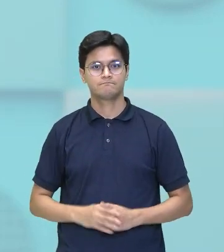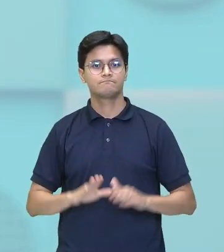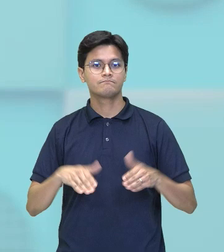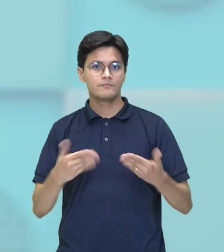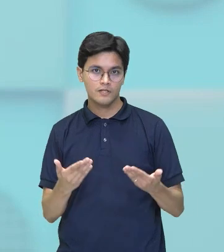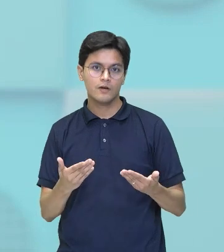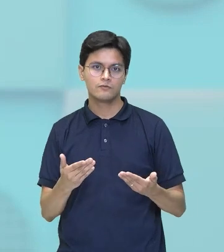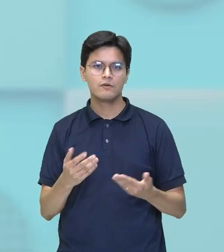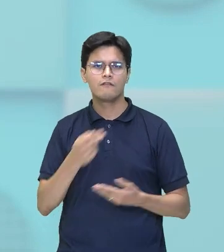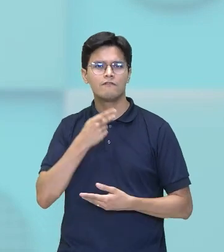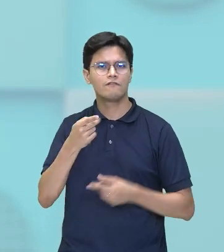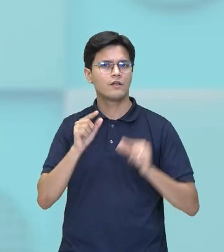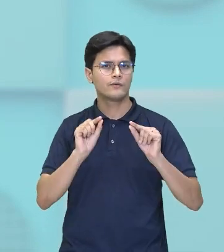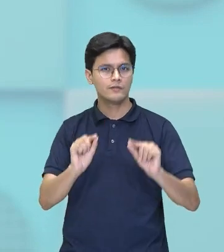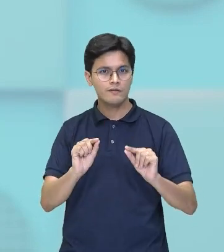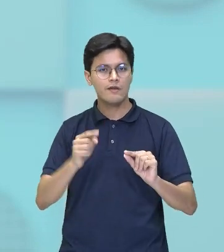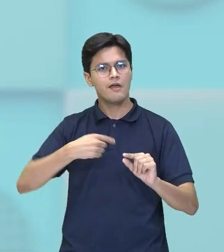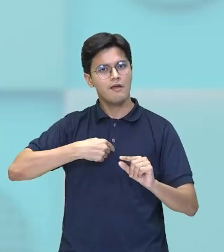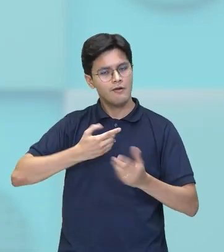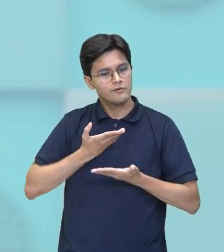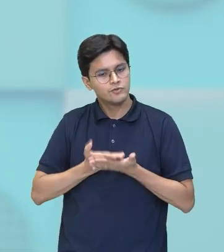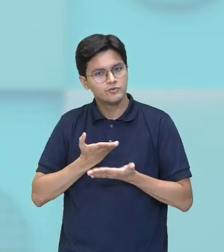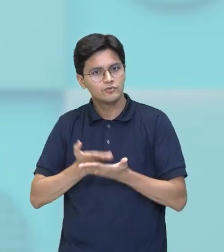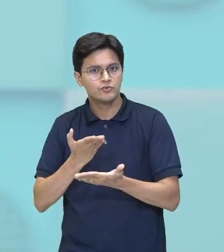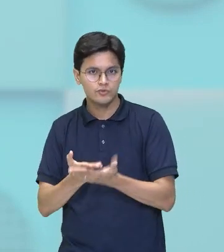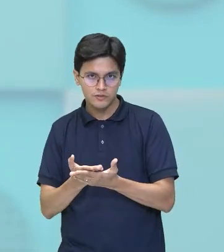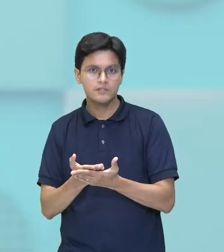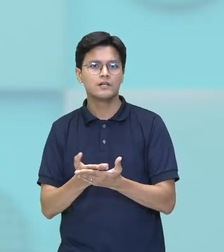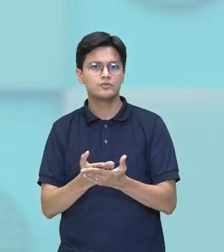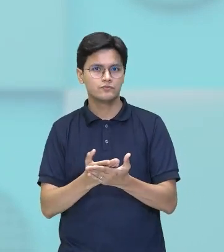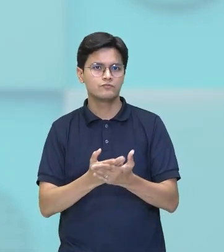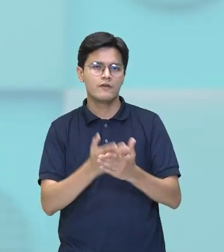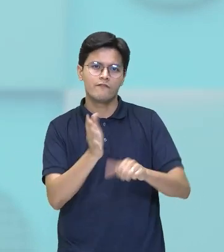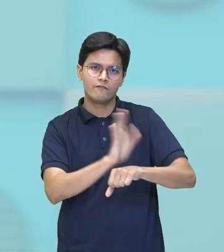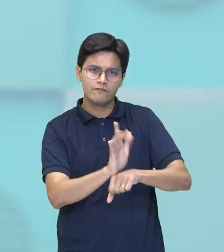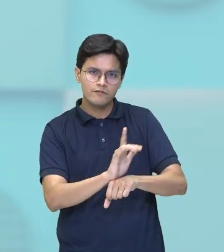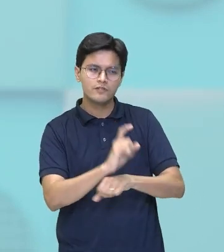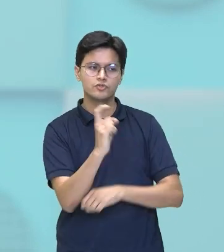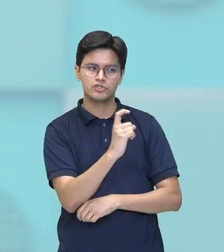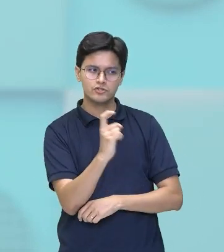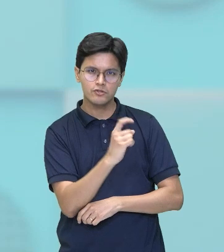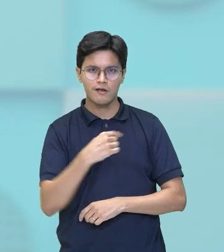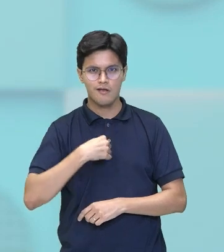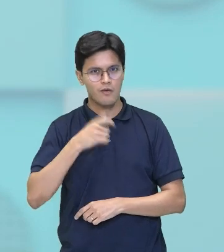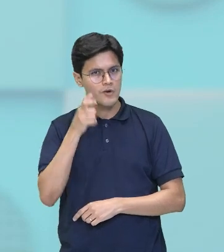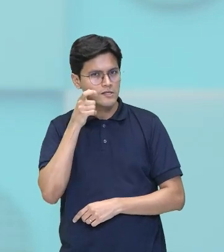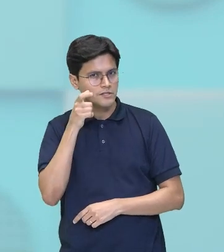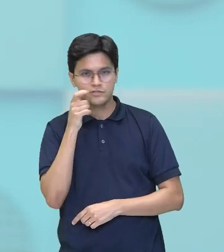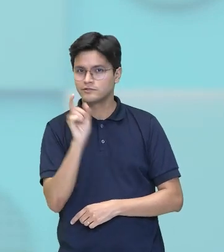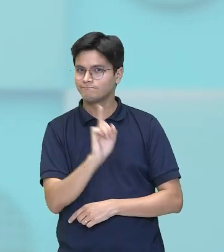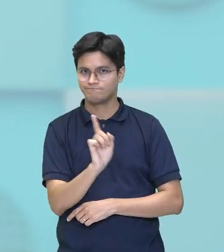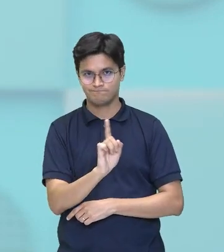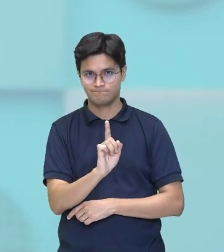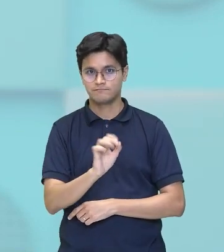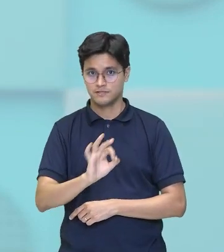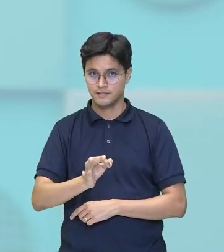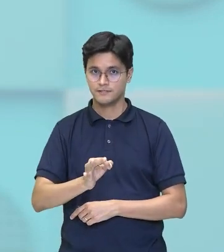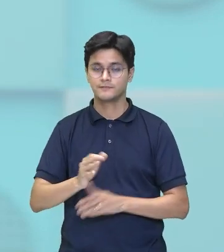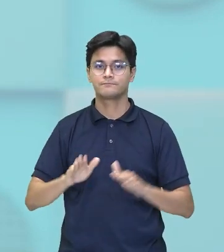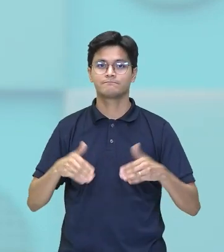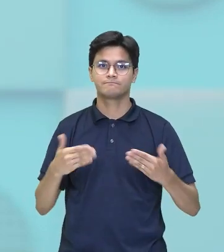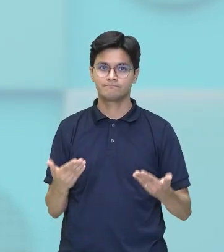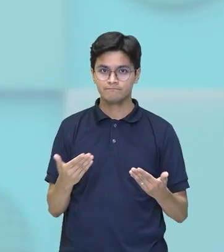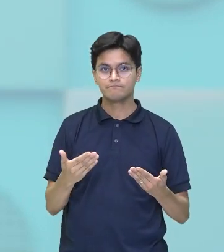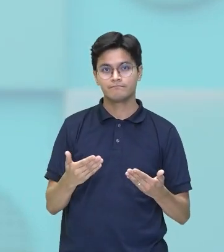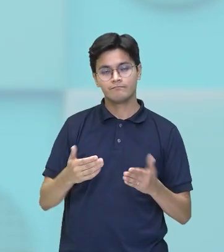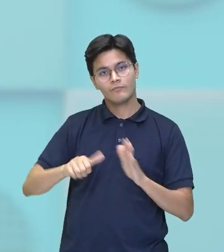estava estudando, eu não estava fazendo essa outra atividade aí, não é? Assistindo vídeos, ok? Então, a primeira